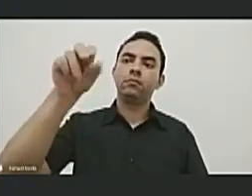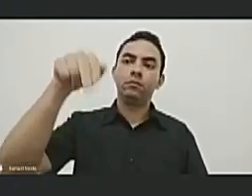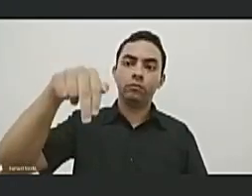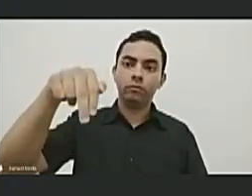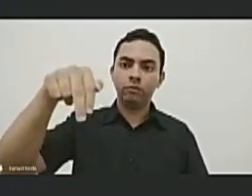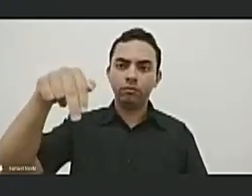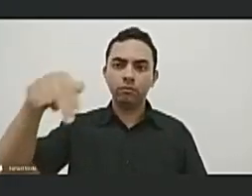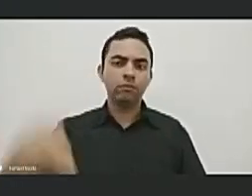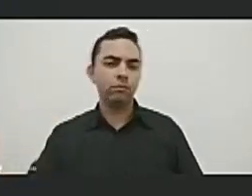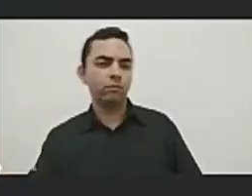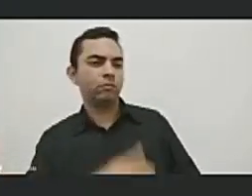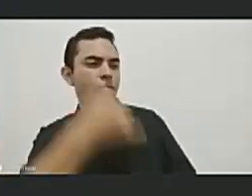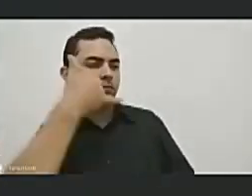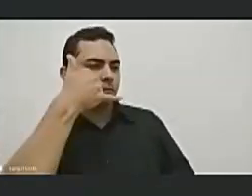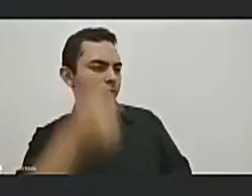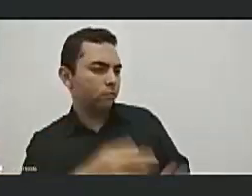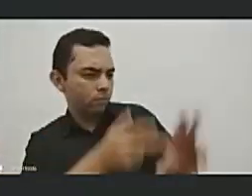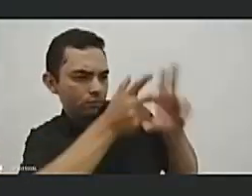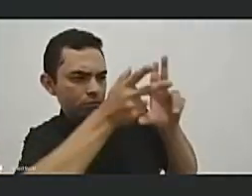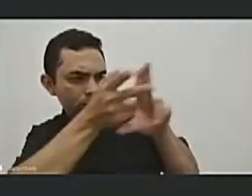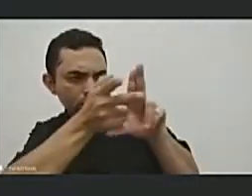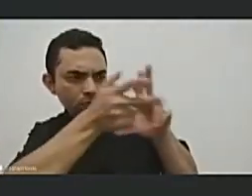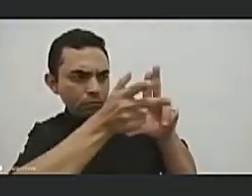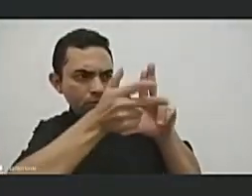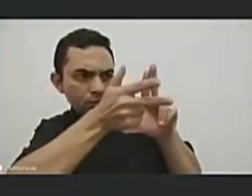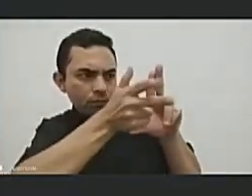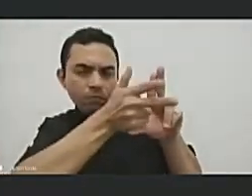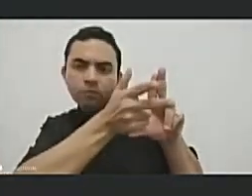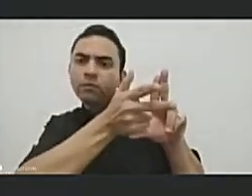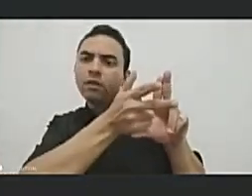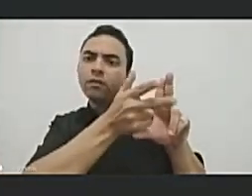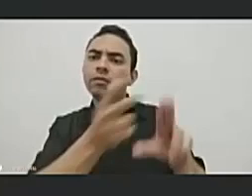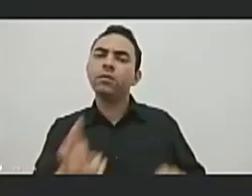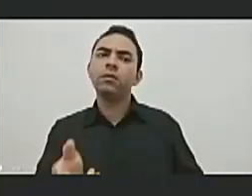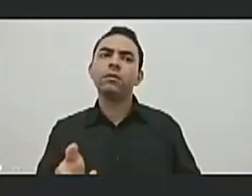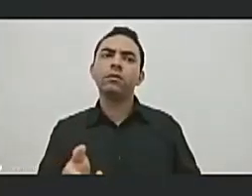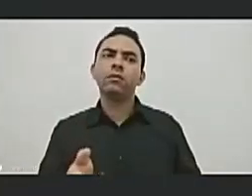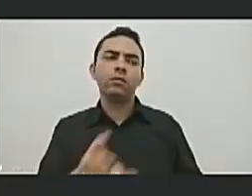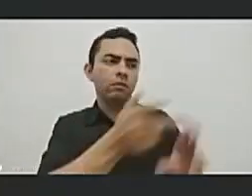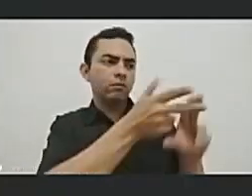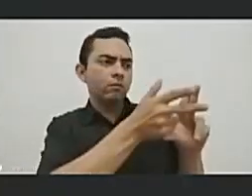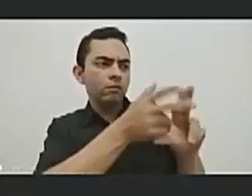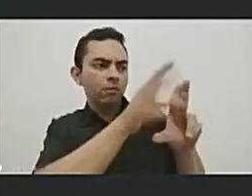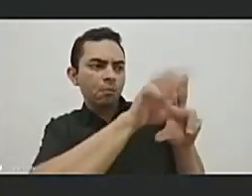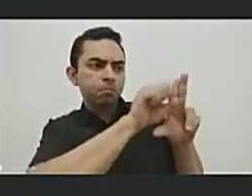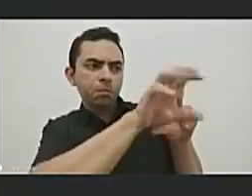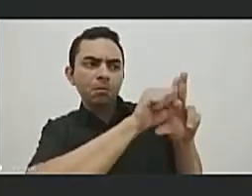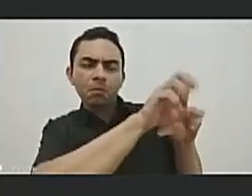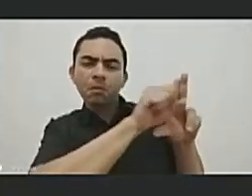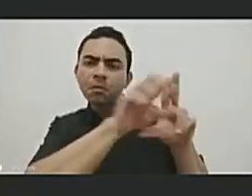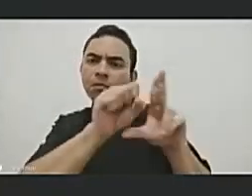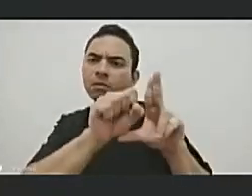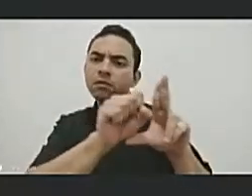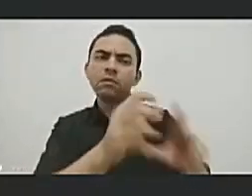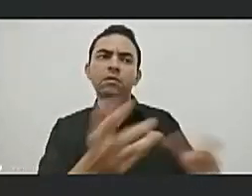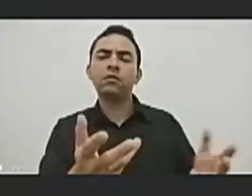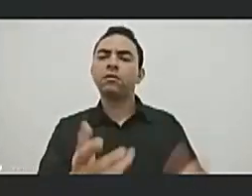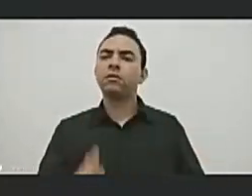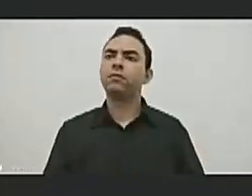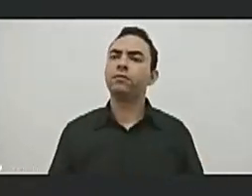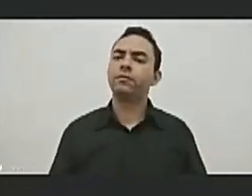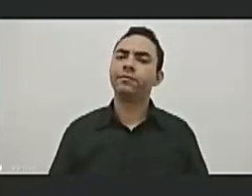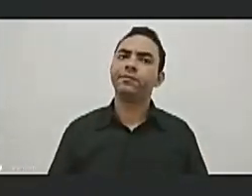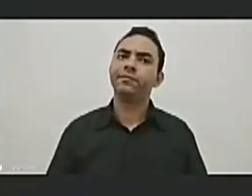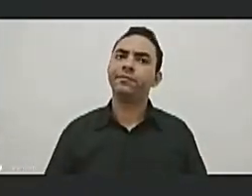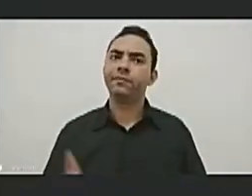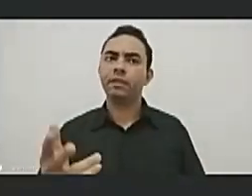disso e explicamos o motivo mas mesmo assim esse senhor acabou